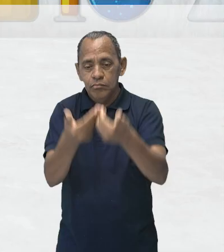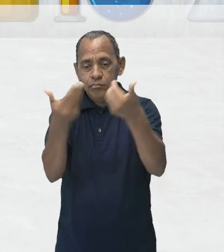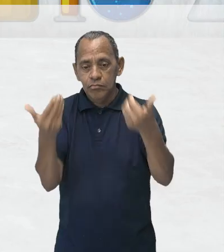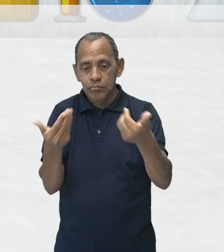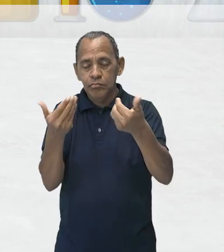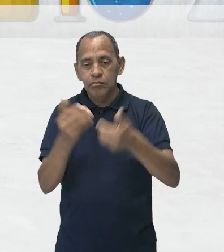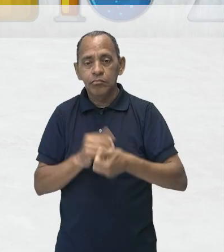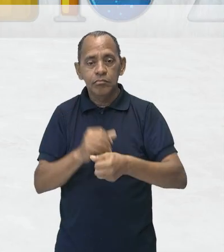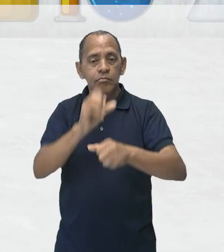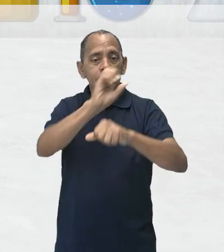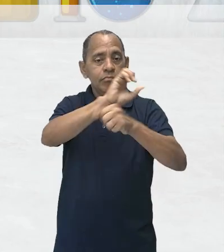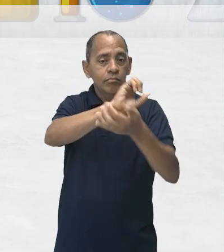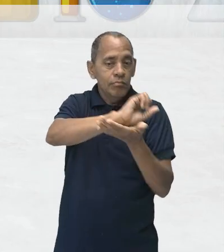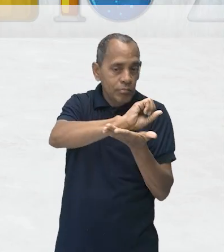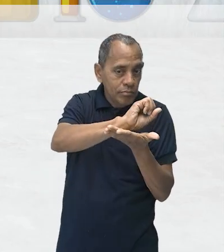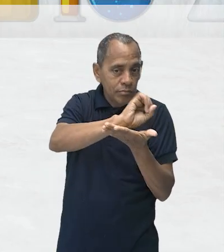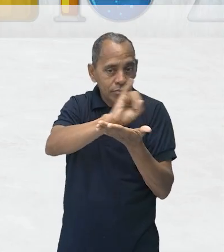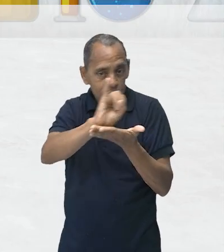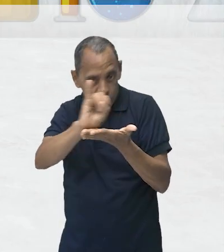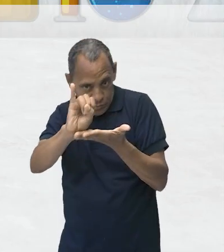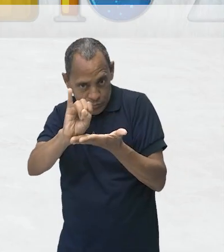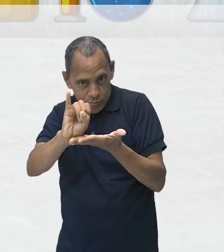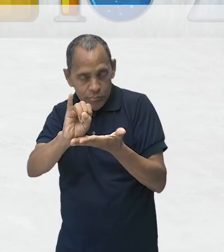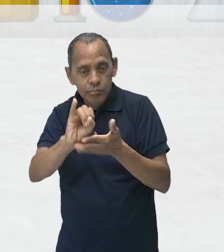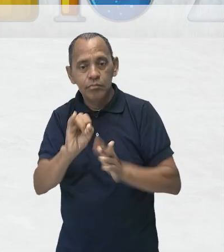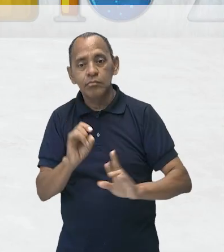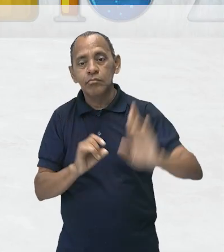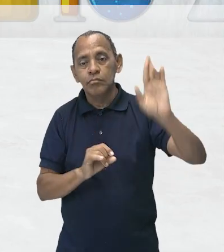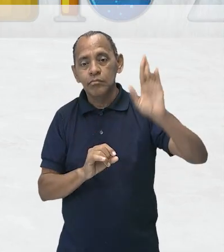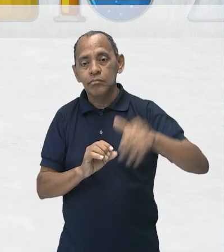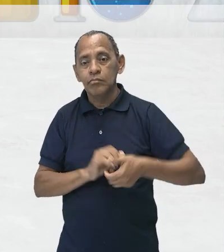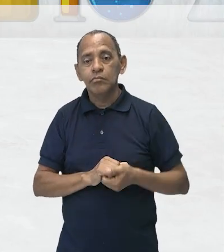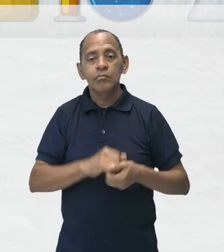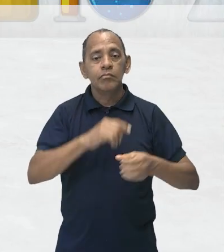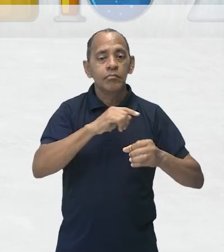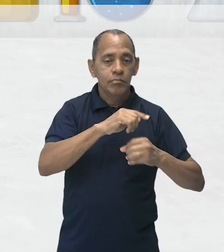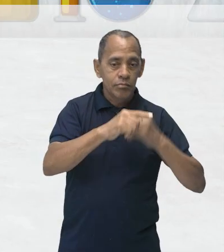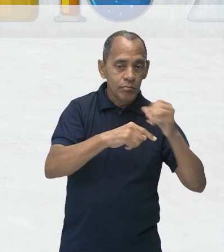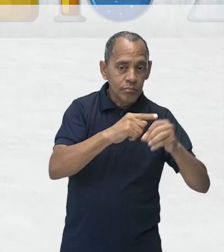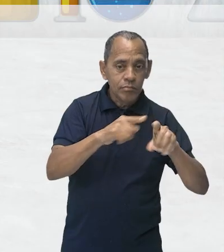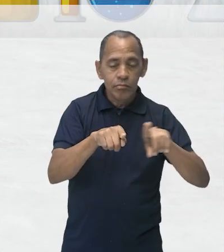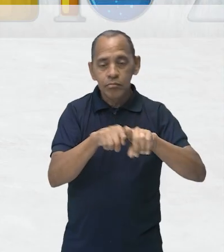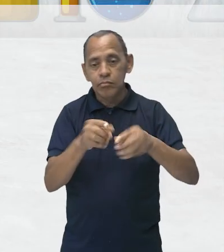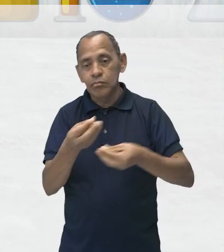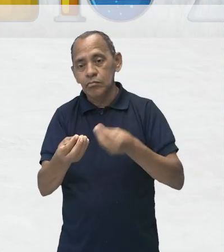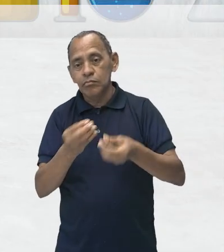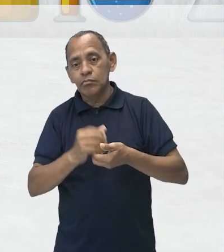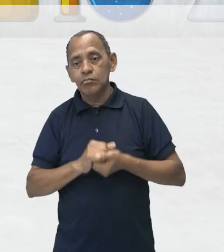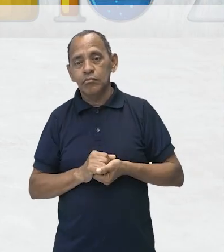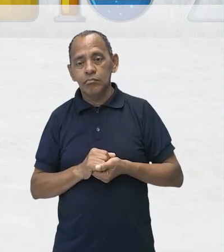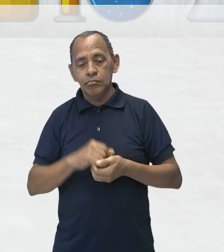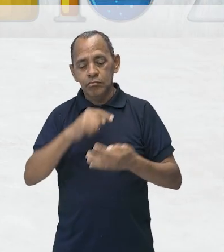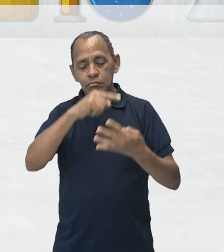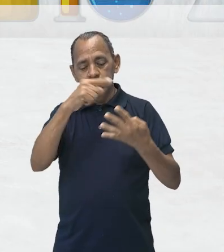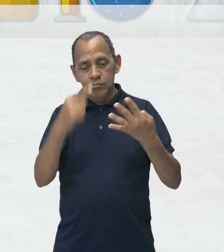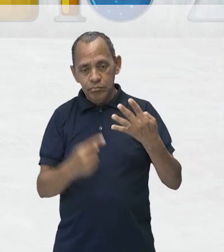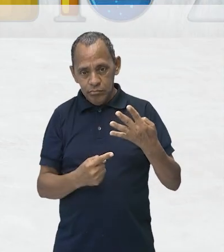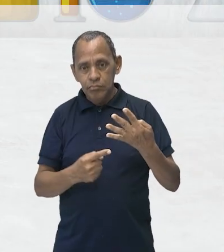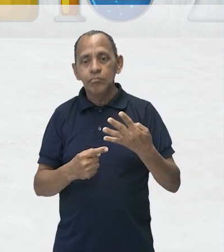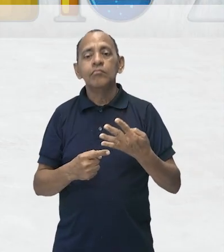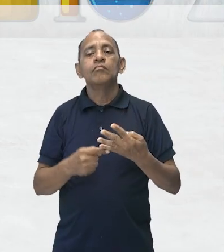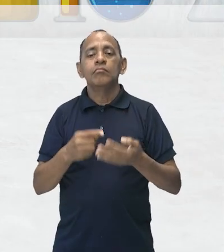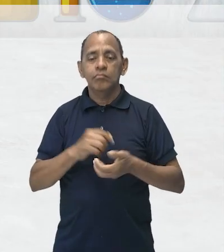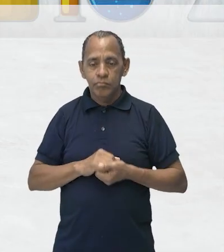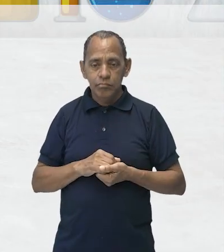em inorgânicas, representados, como eu falei para vocês, como os ácidos, as bases, os sais e os óxidos, que é o que nós